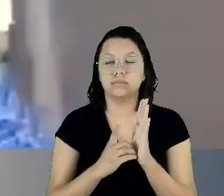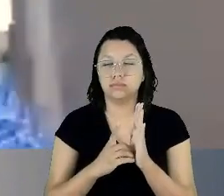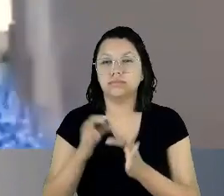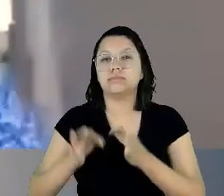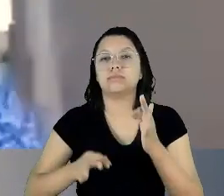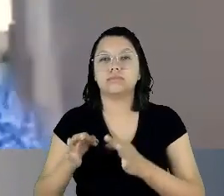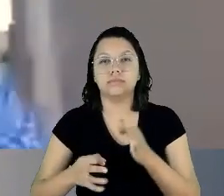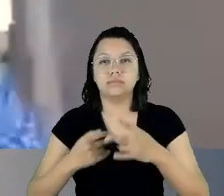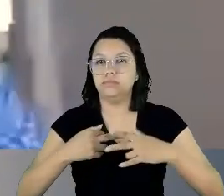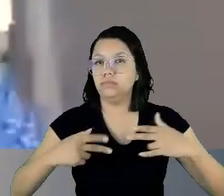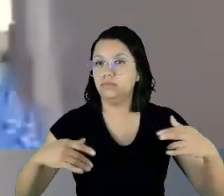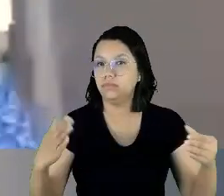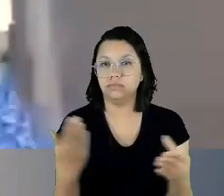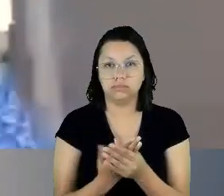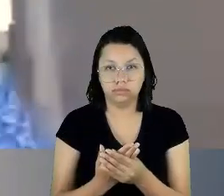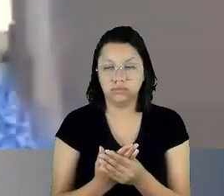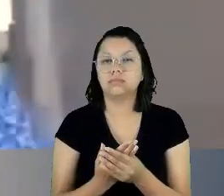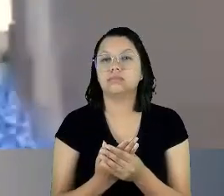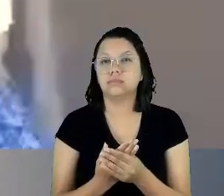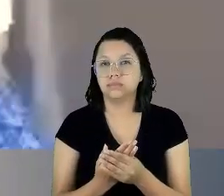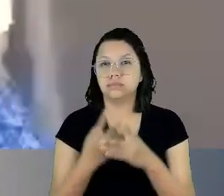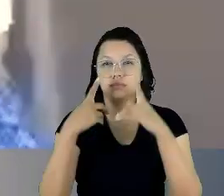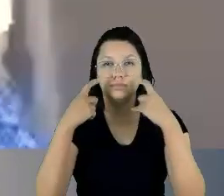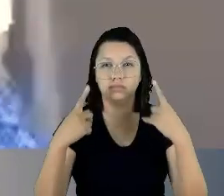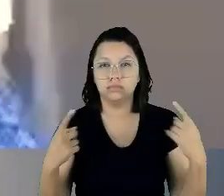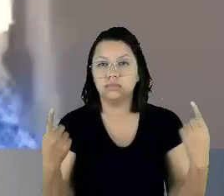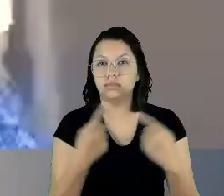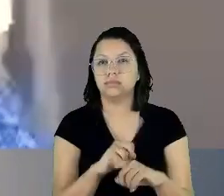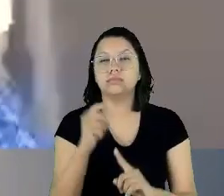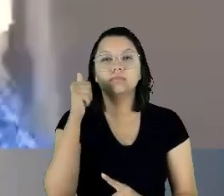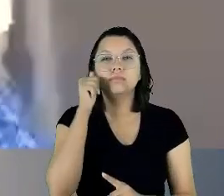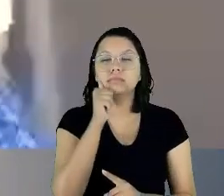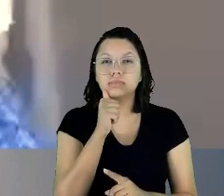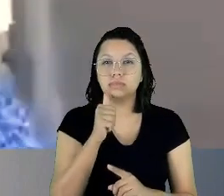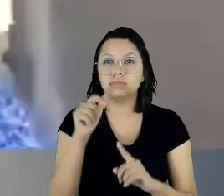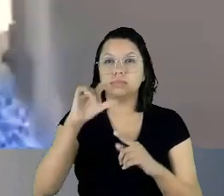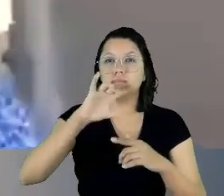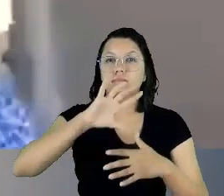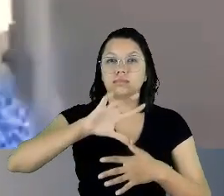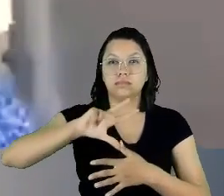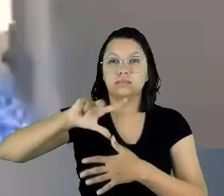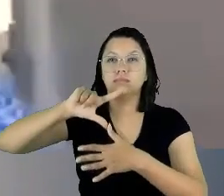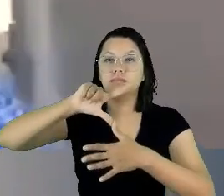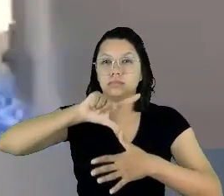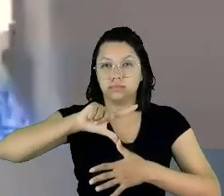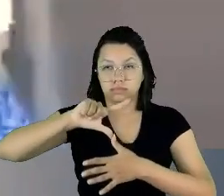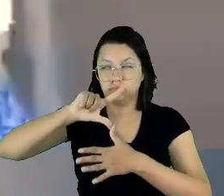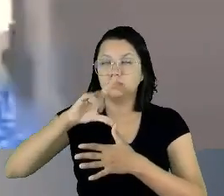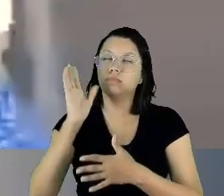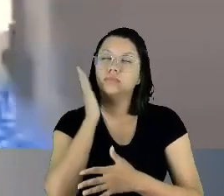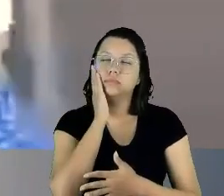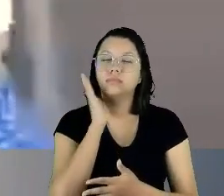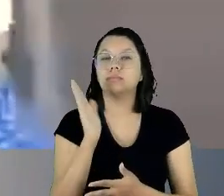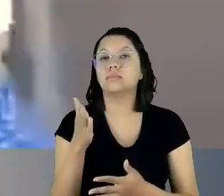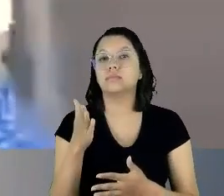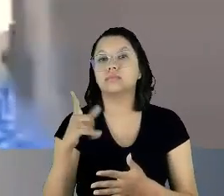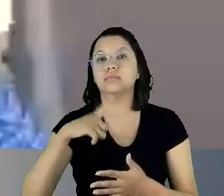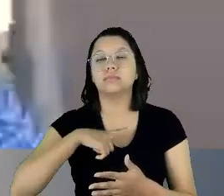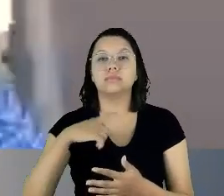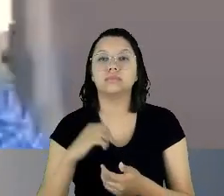tem julgado diversos casos das atrocidades cometidas contra mulheres na América Latina, como sabemos,